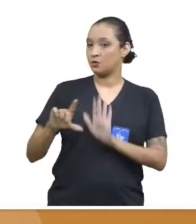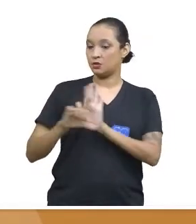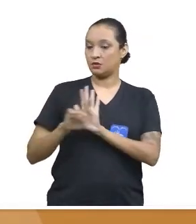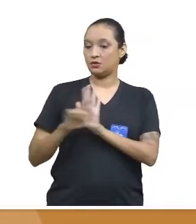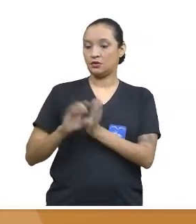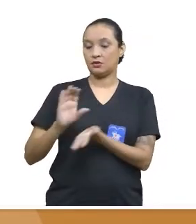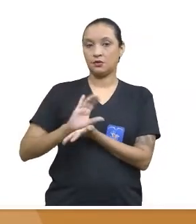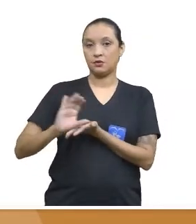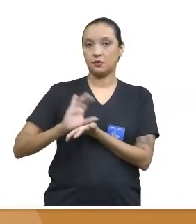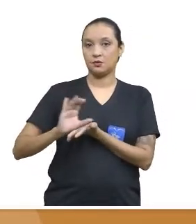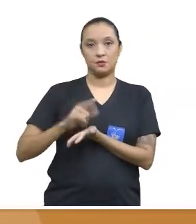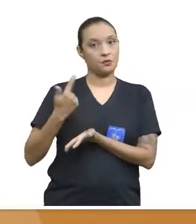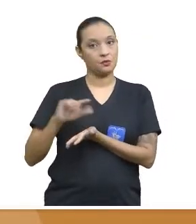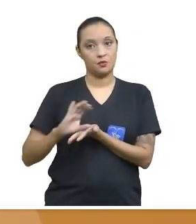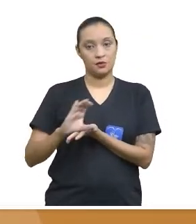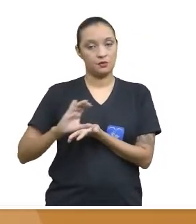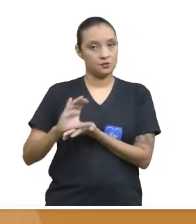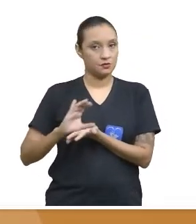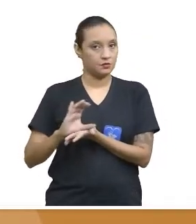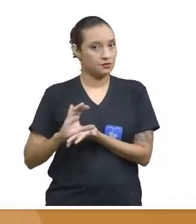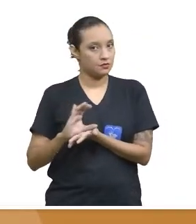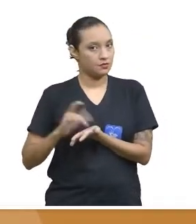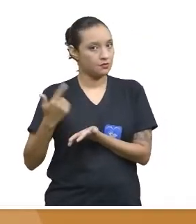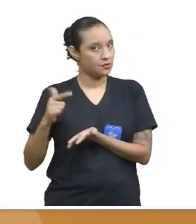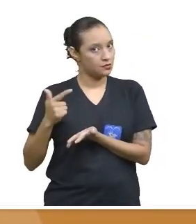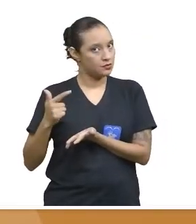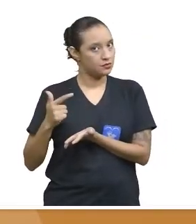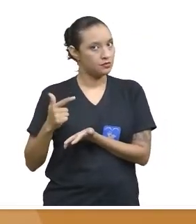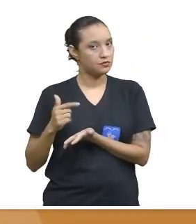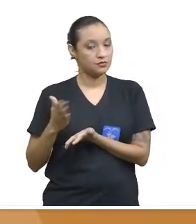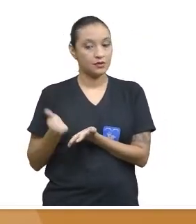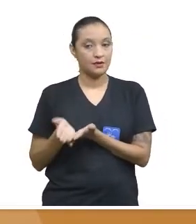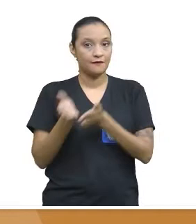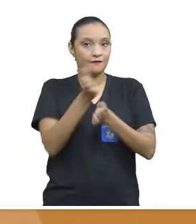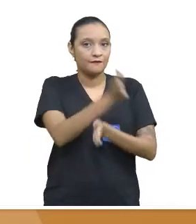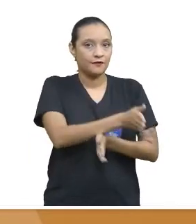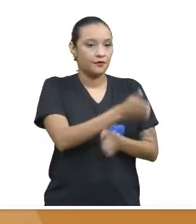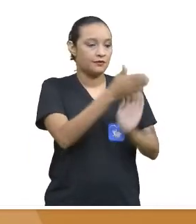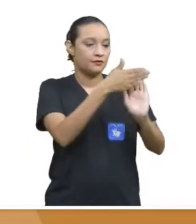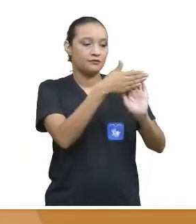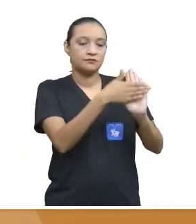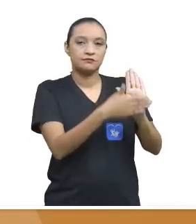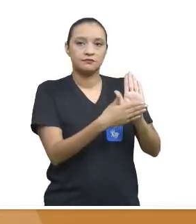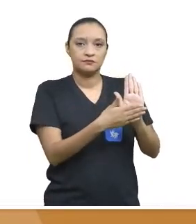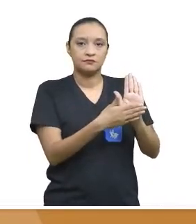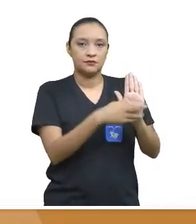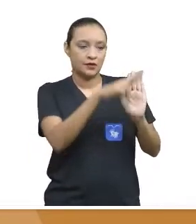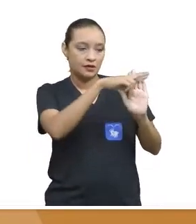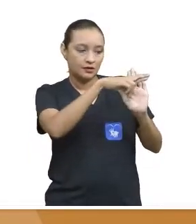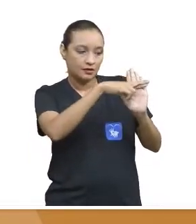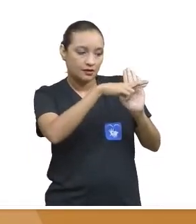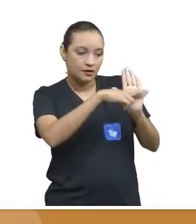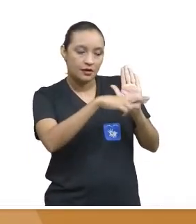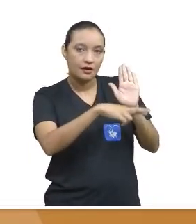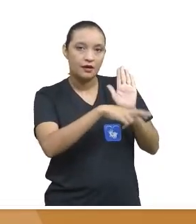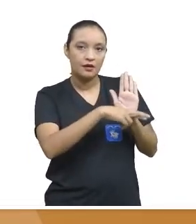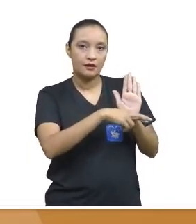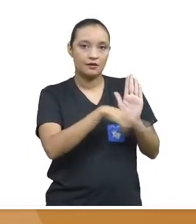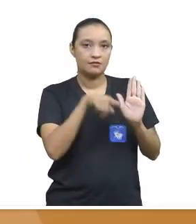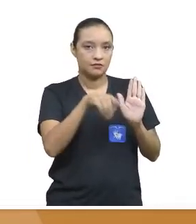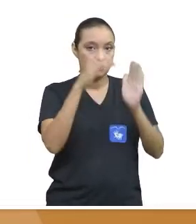Constituição aqui e eu tenho os atos aqui, ó. Ok? Eles eram fazer valer na ditadura militar